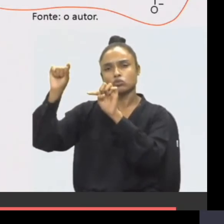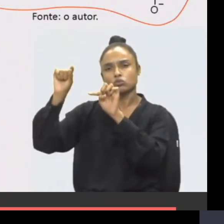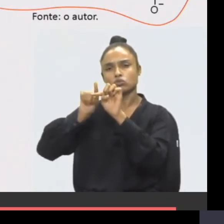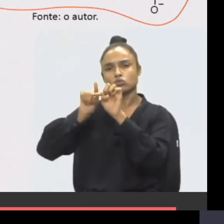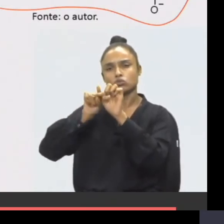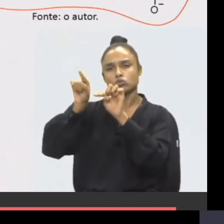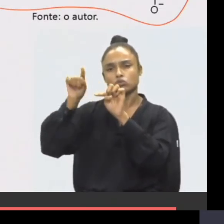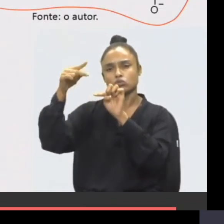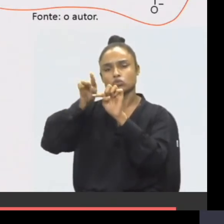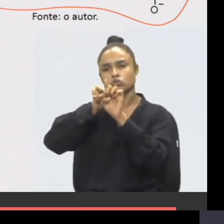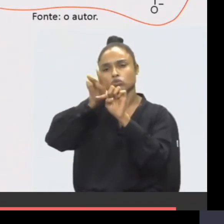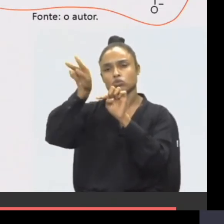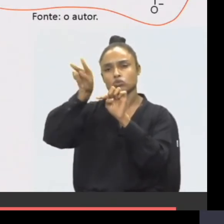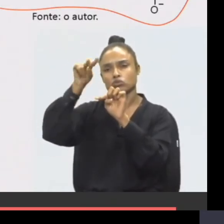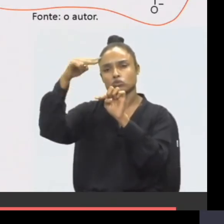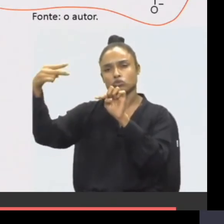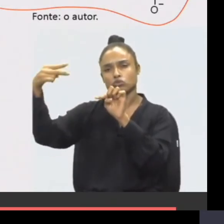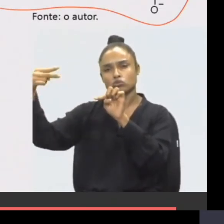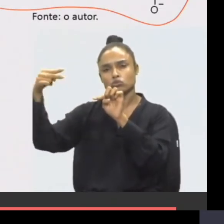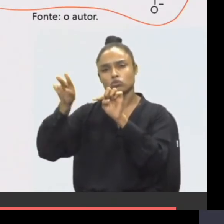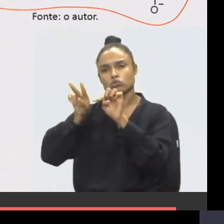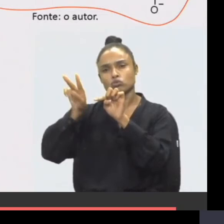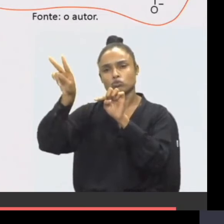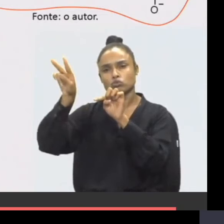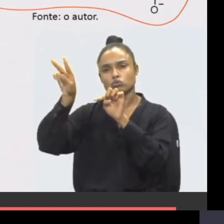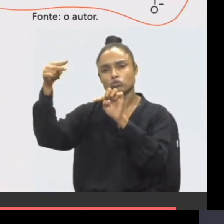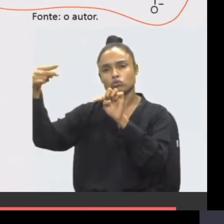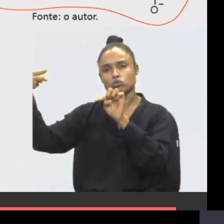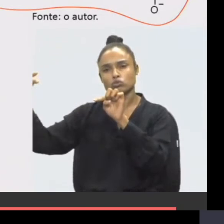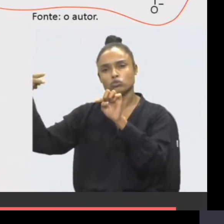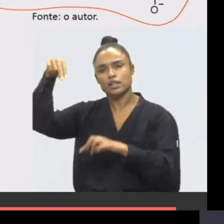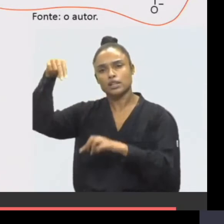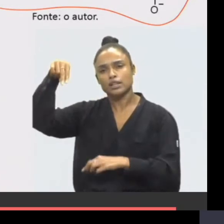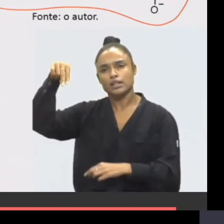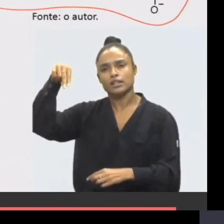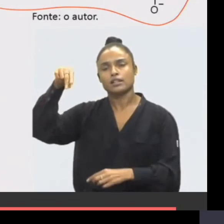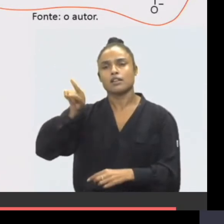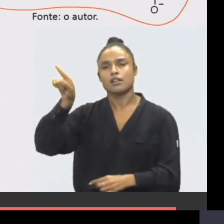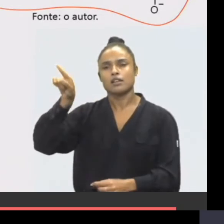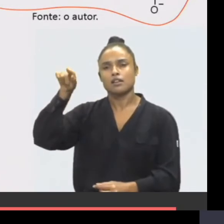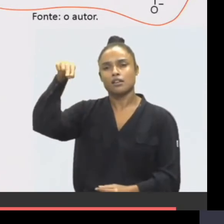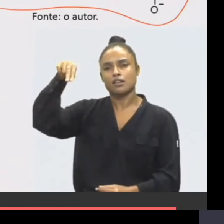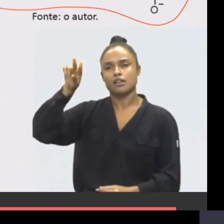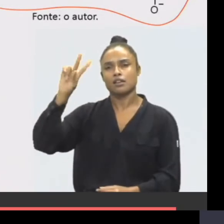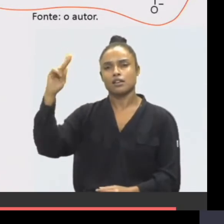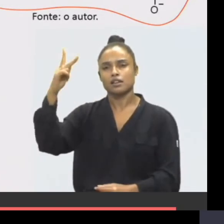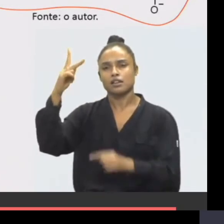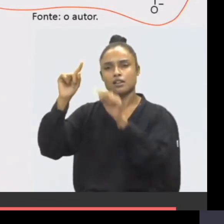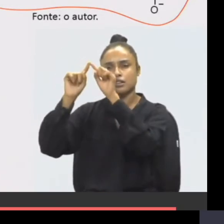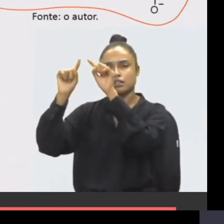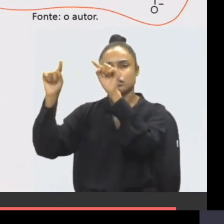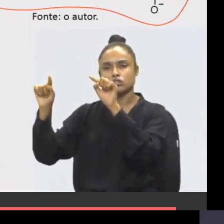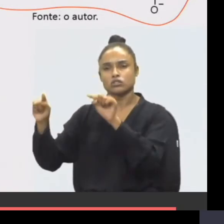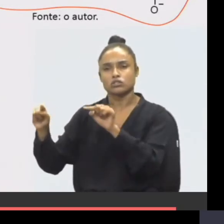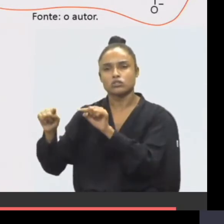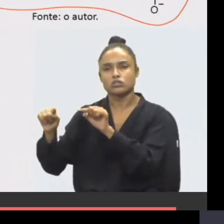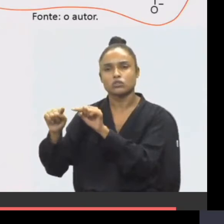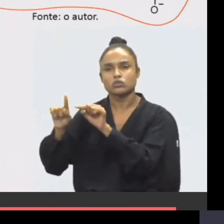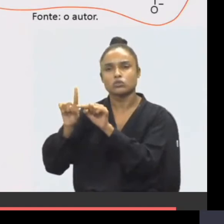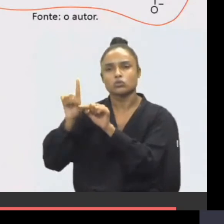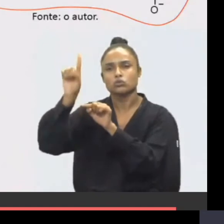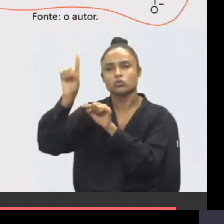de nitrofenilhidrazina. Esses compostos, quando eles reagem com aldeídos cetonas, quando